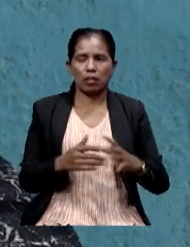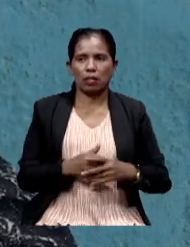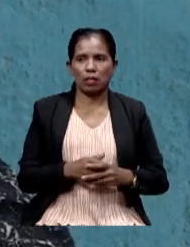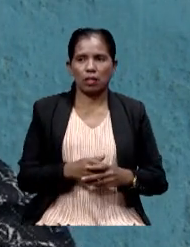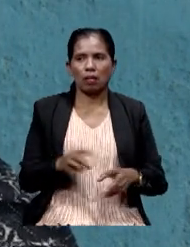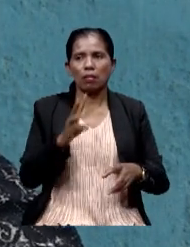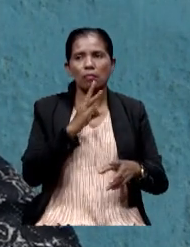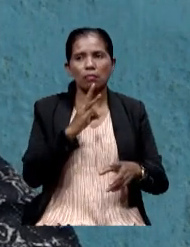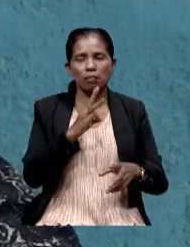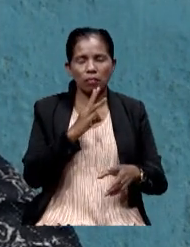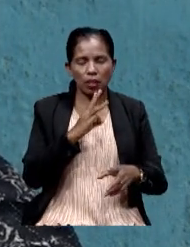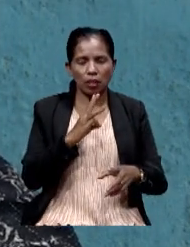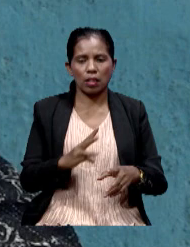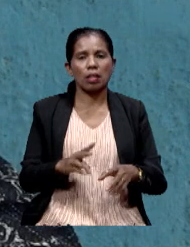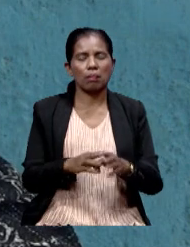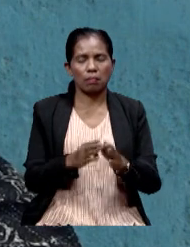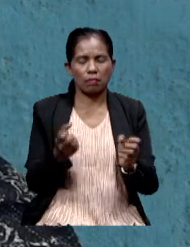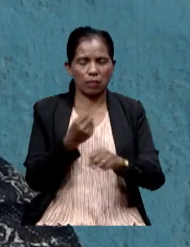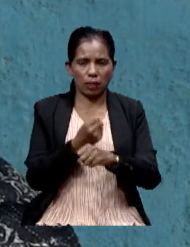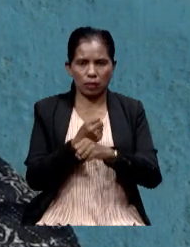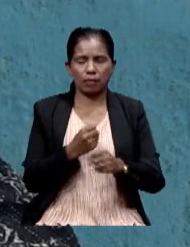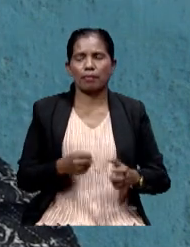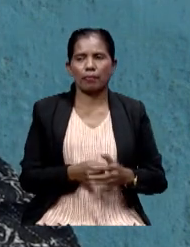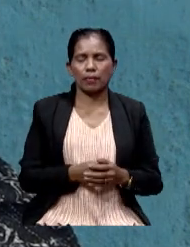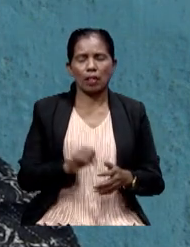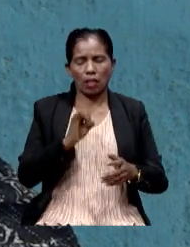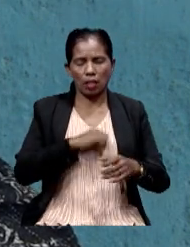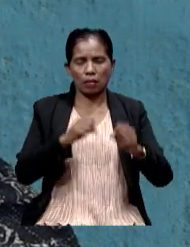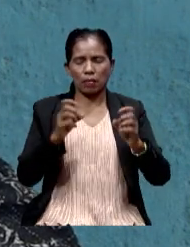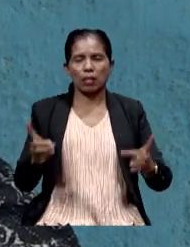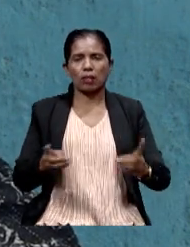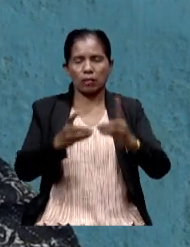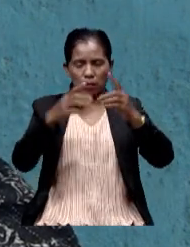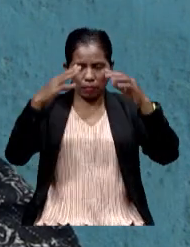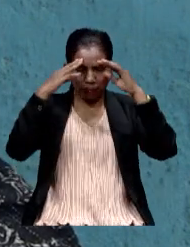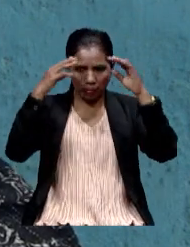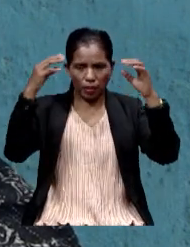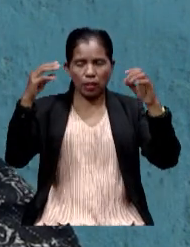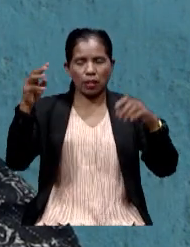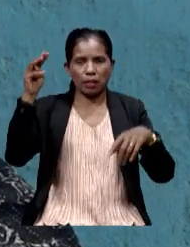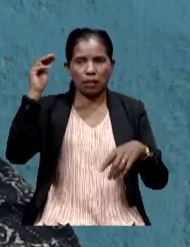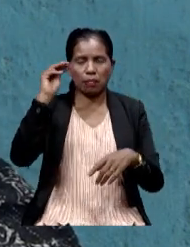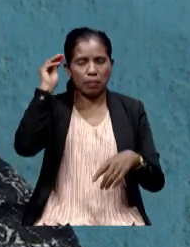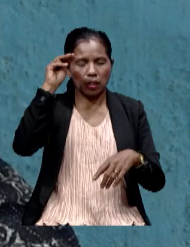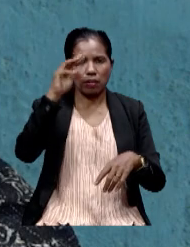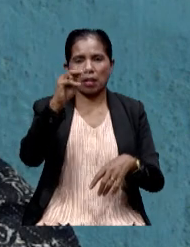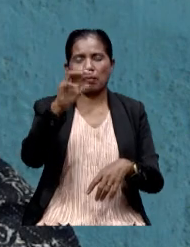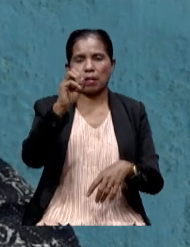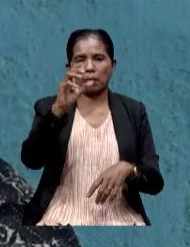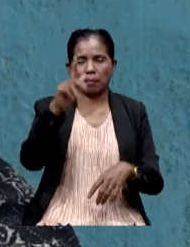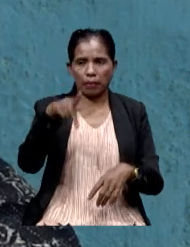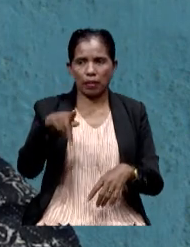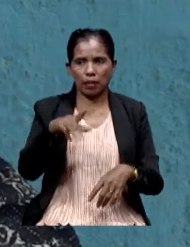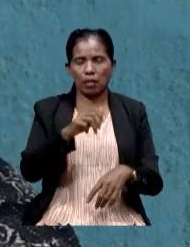bem nenia corrente. Depois, a consegue bajar sua excelência, ministro de obras públicas, senhor